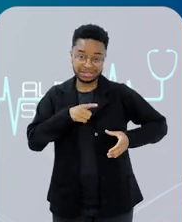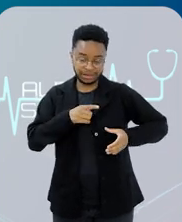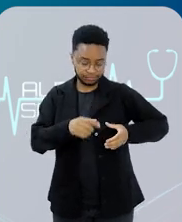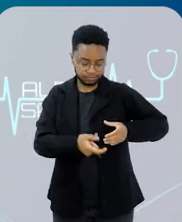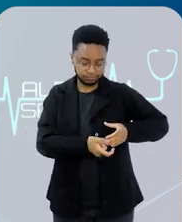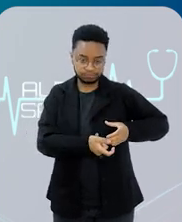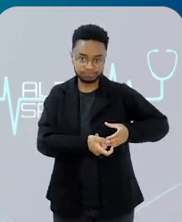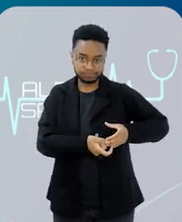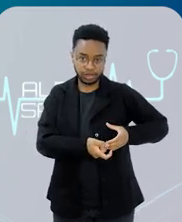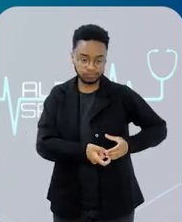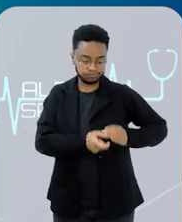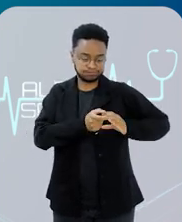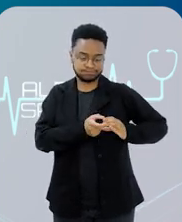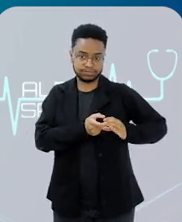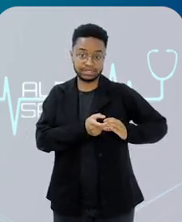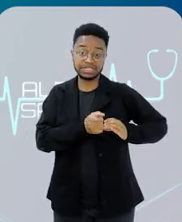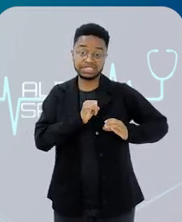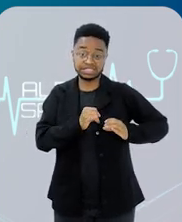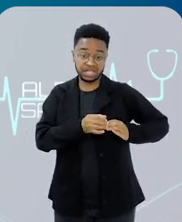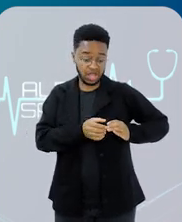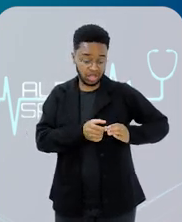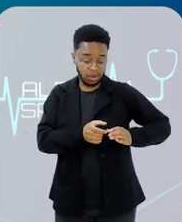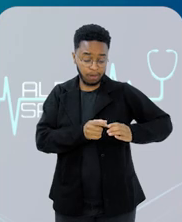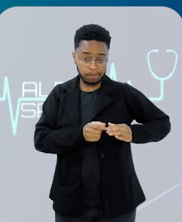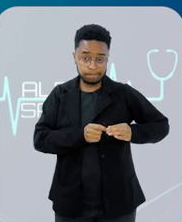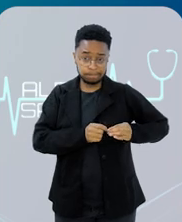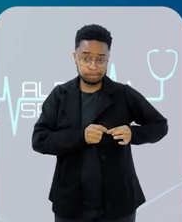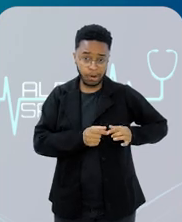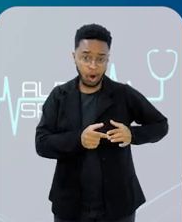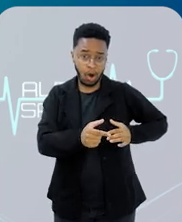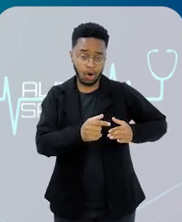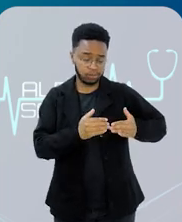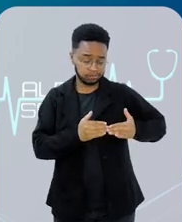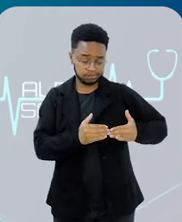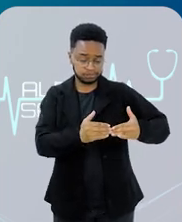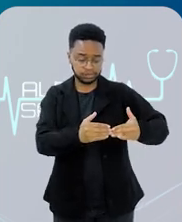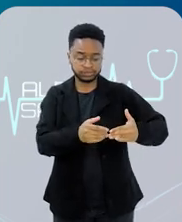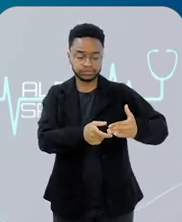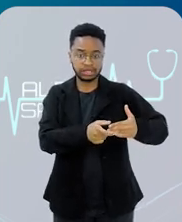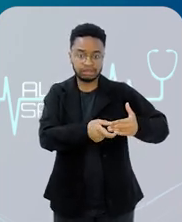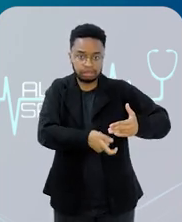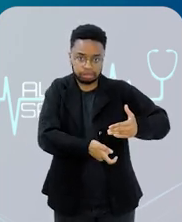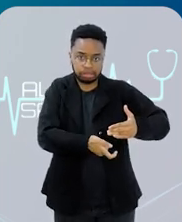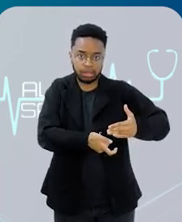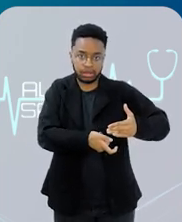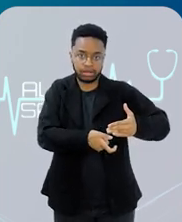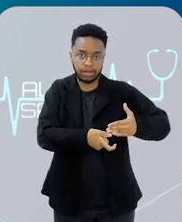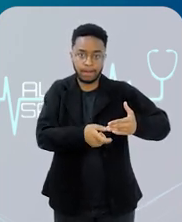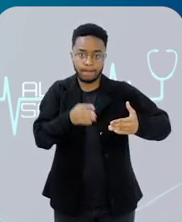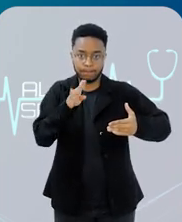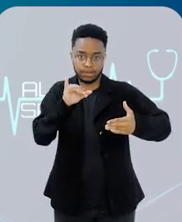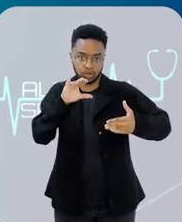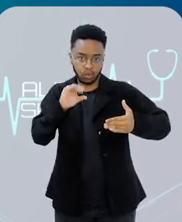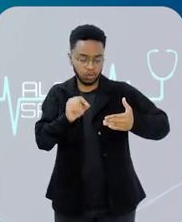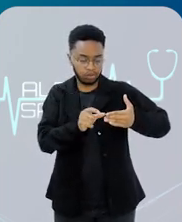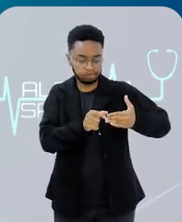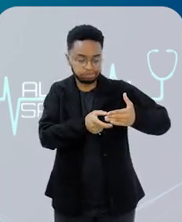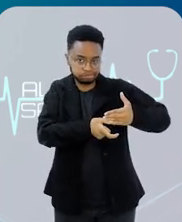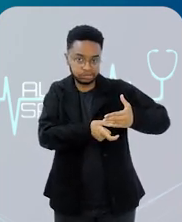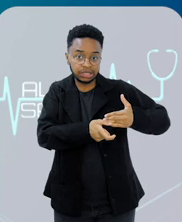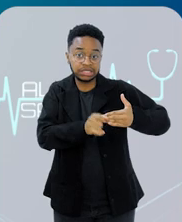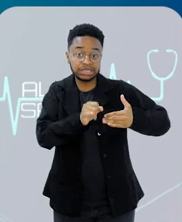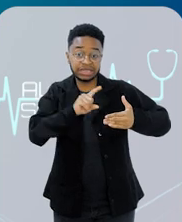quanto maior essa distância, maior a chance de quando a gente fizer a ascensão do bico do